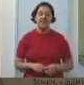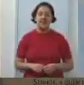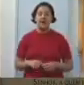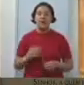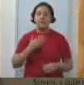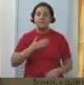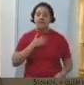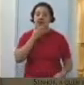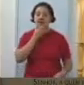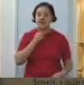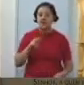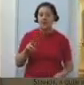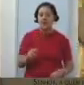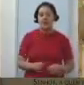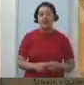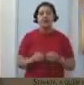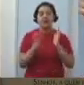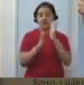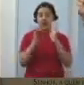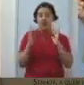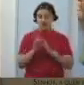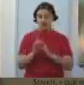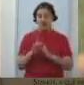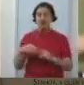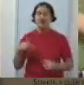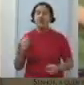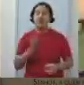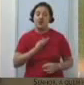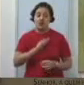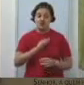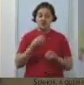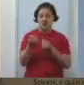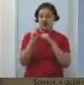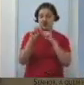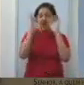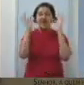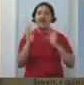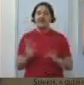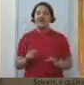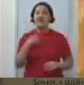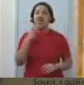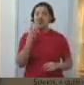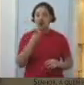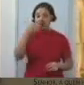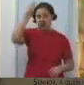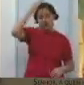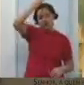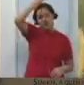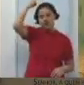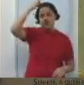Meus irmãos, Jesus, para nos dar felicidade, falou que o Espírito Santo, além de ser